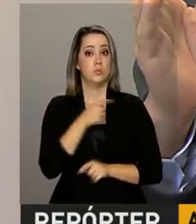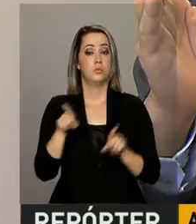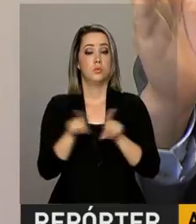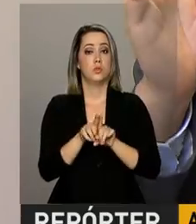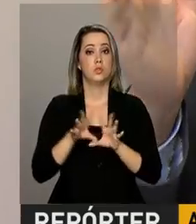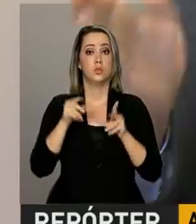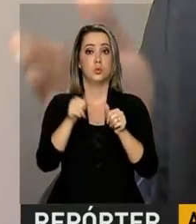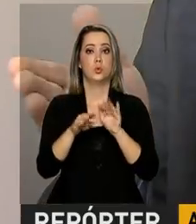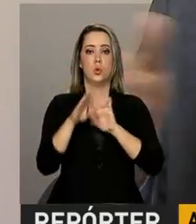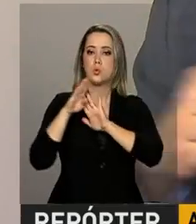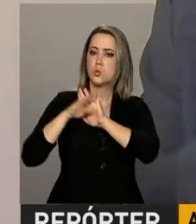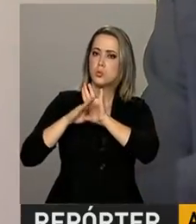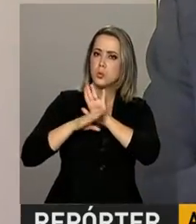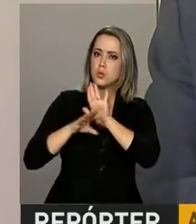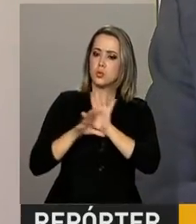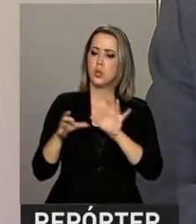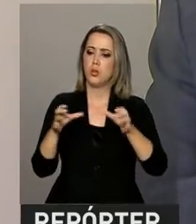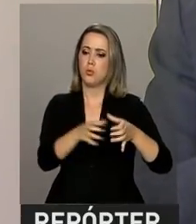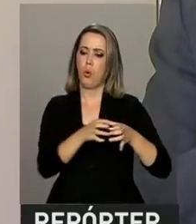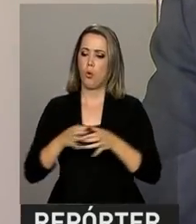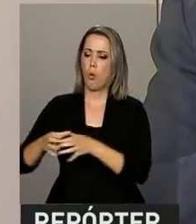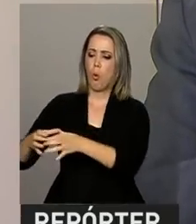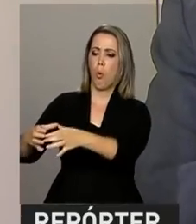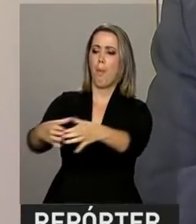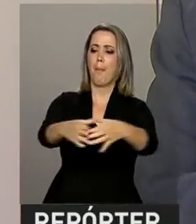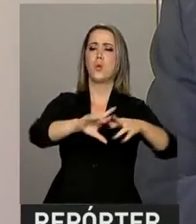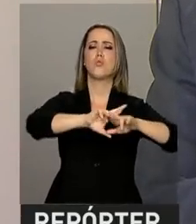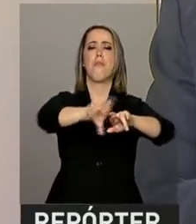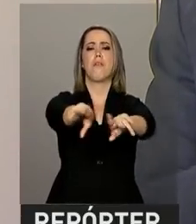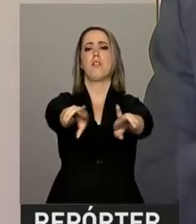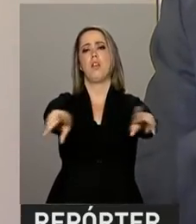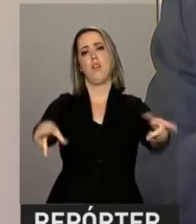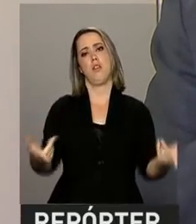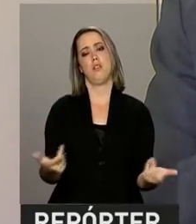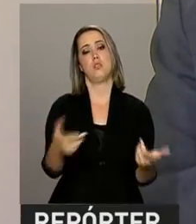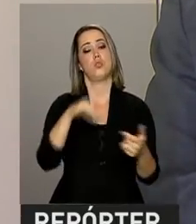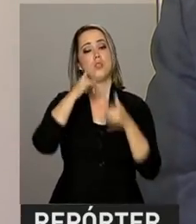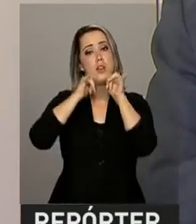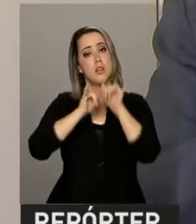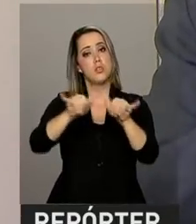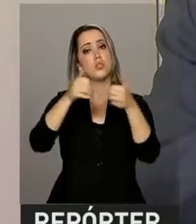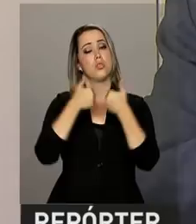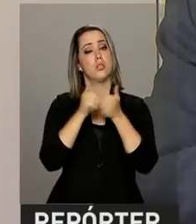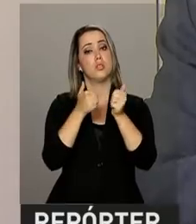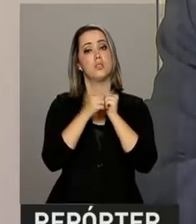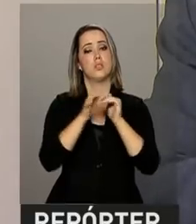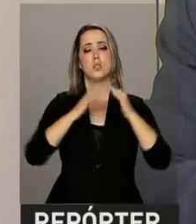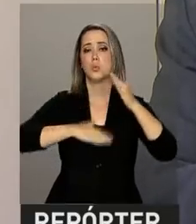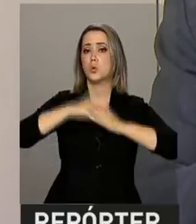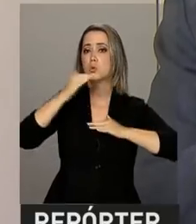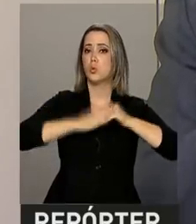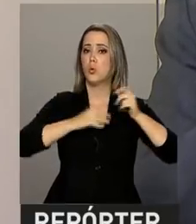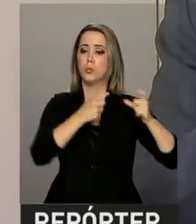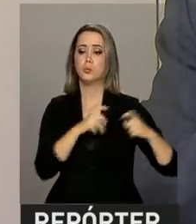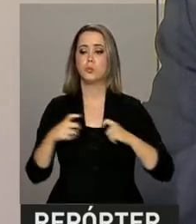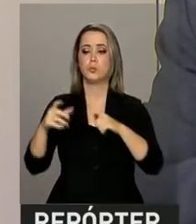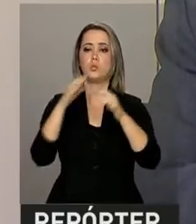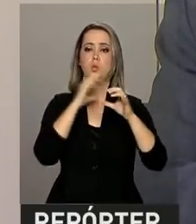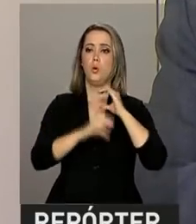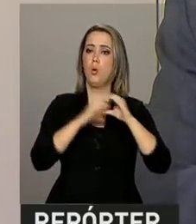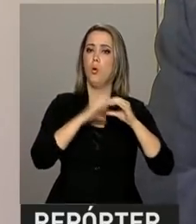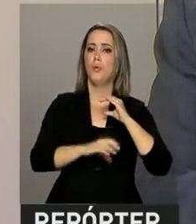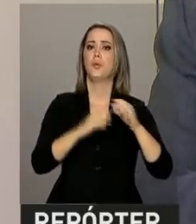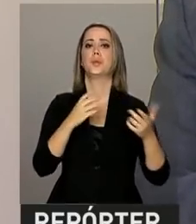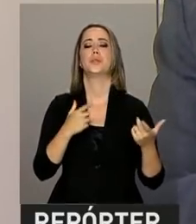todos os projetos de todas as áreas de energia, área de transporte, qualquer uma das áreas, área de telecomunicações,